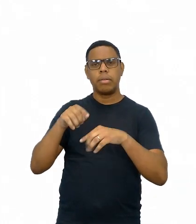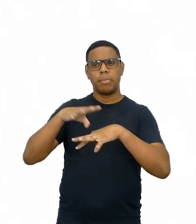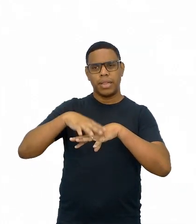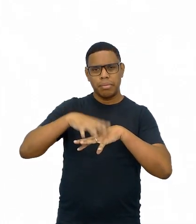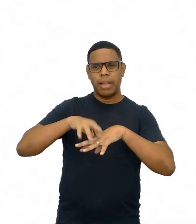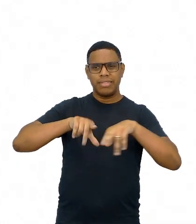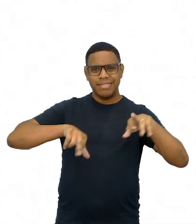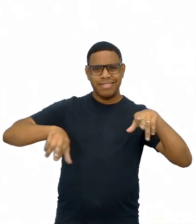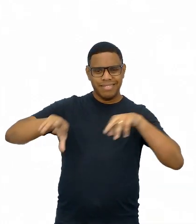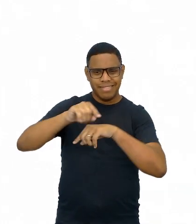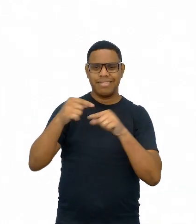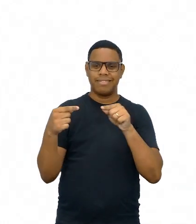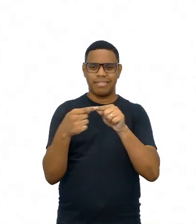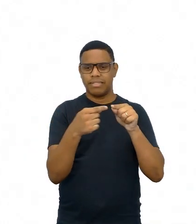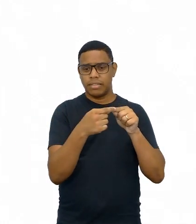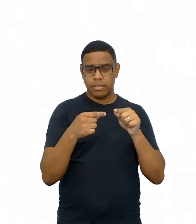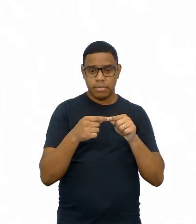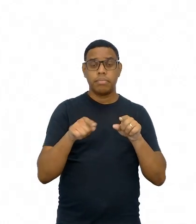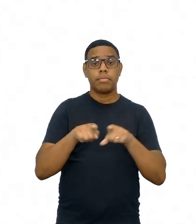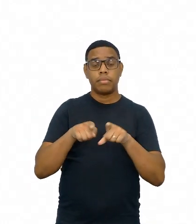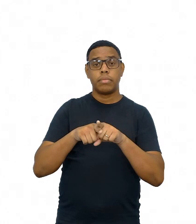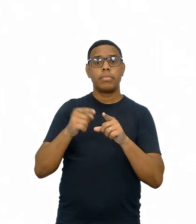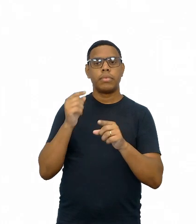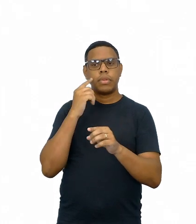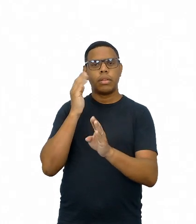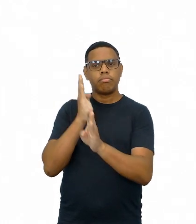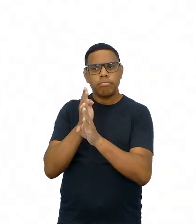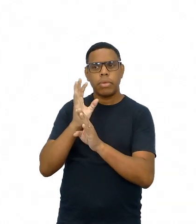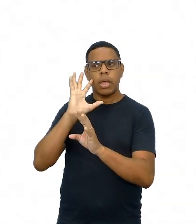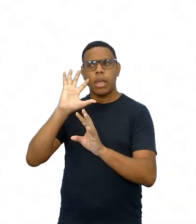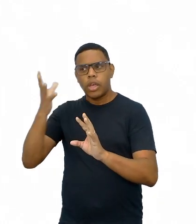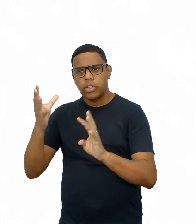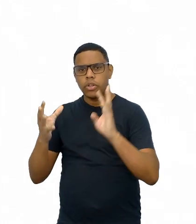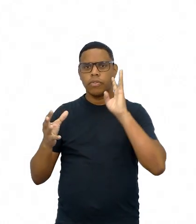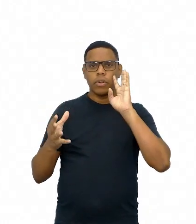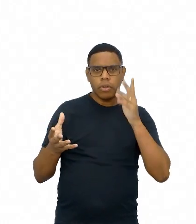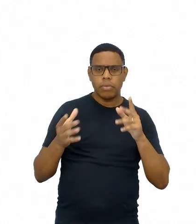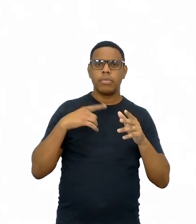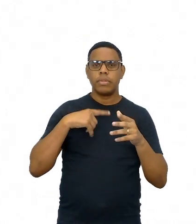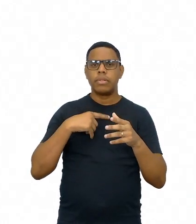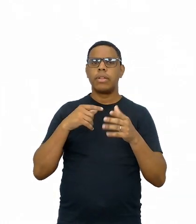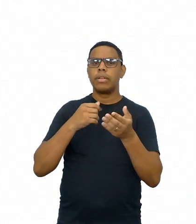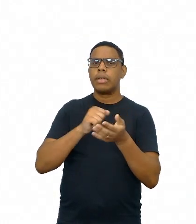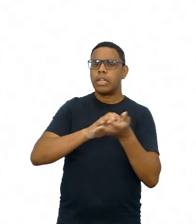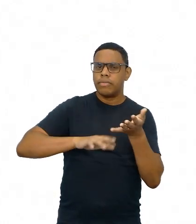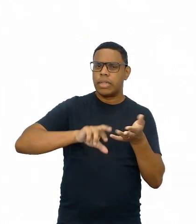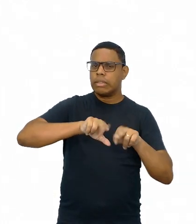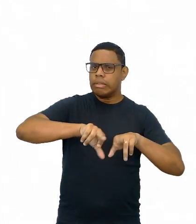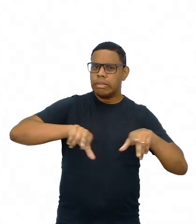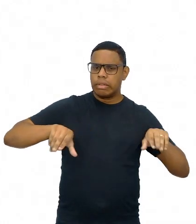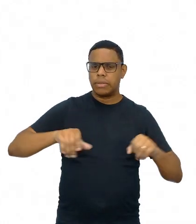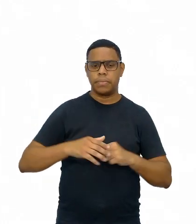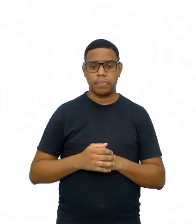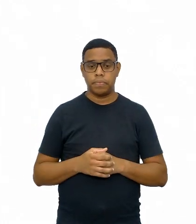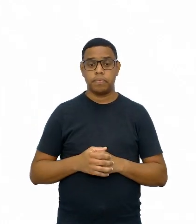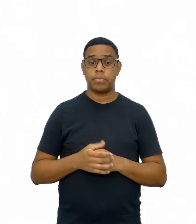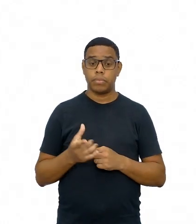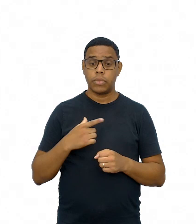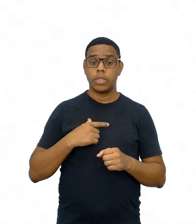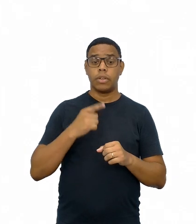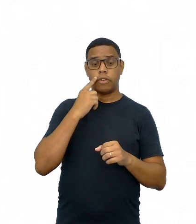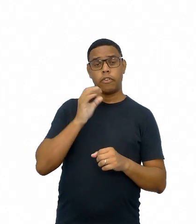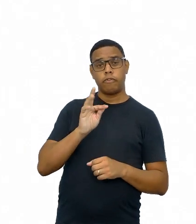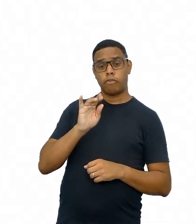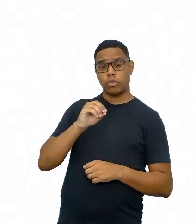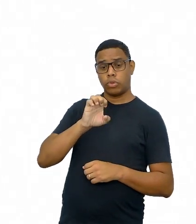estruturas matemáticas, né, para encontrar a solução para diferentes tipos de situações,